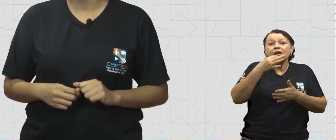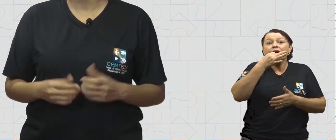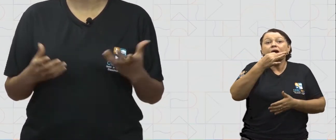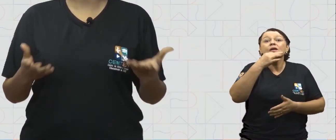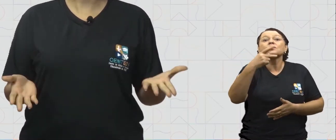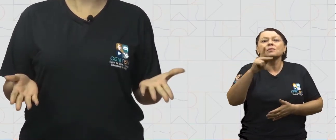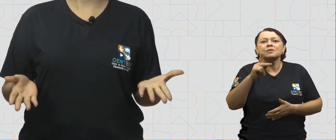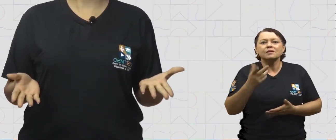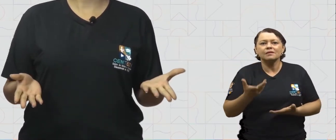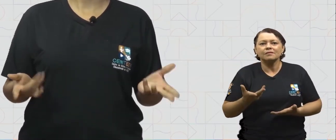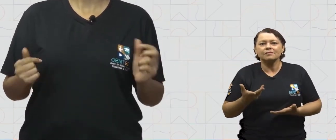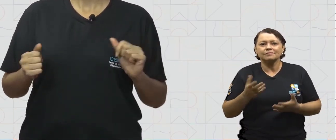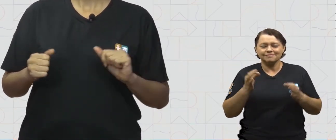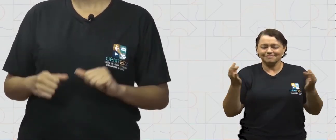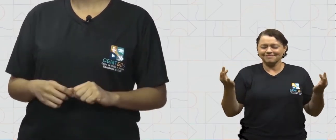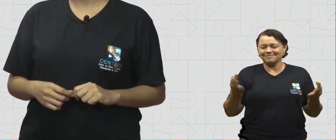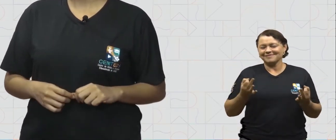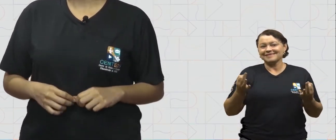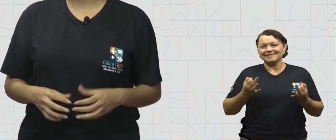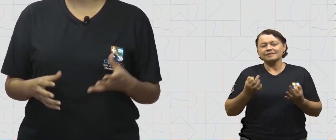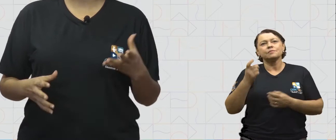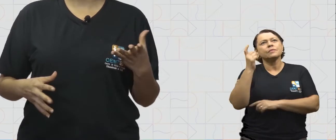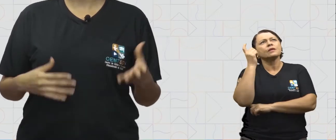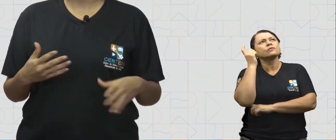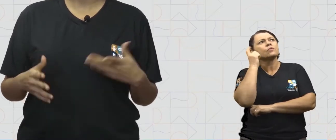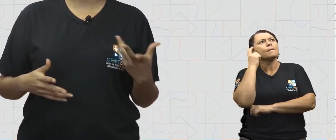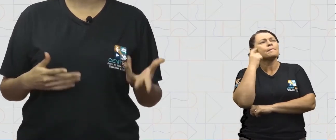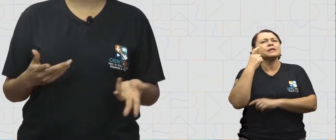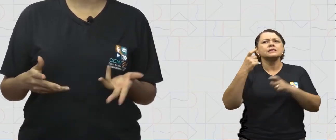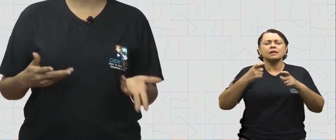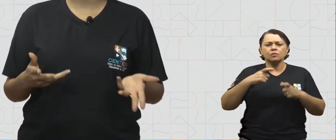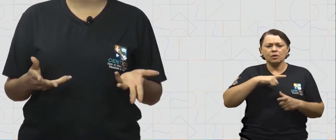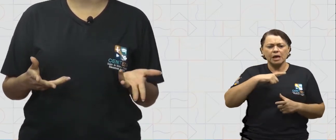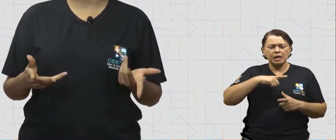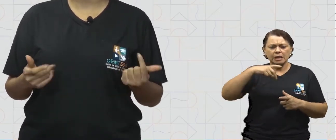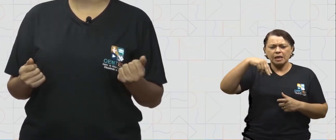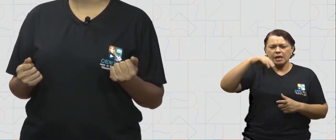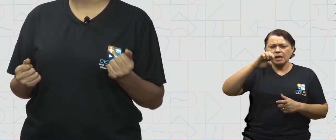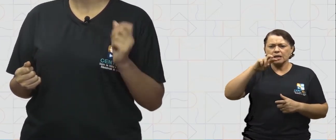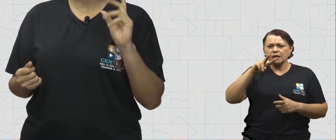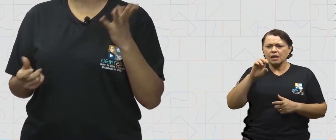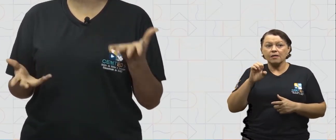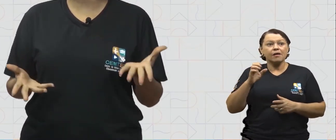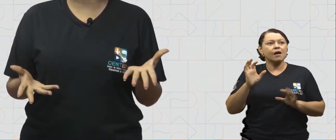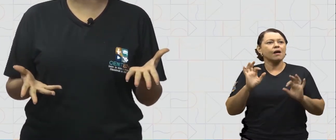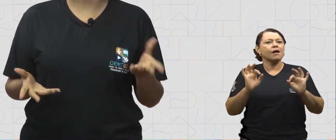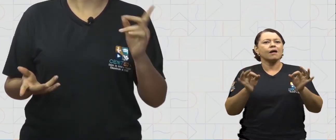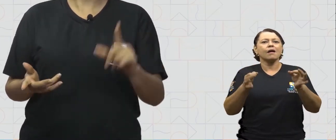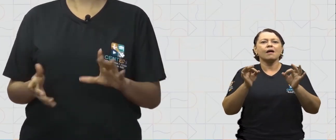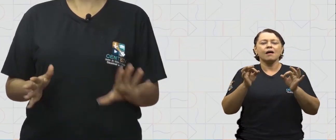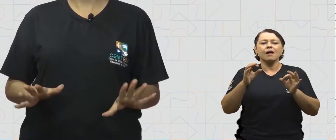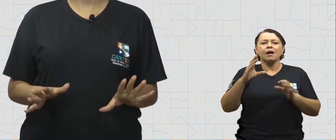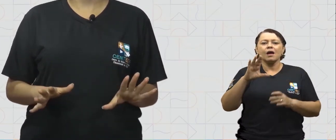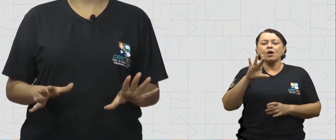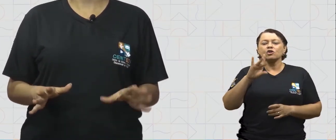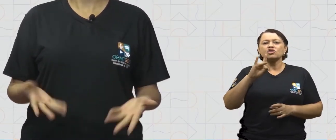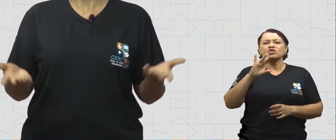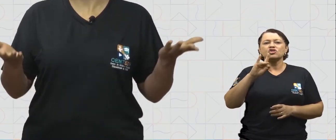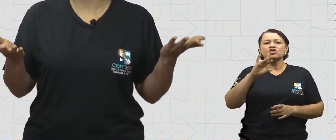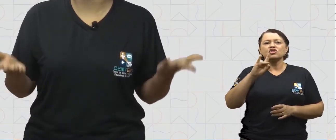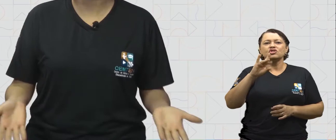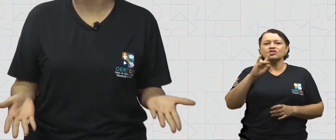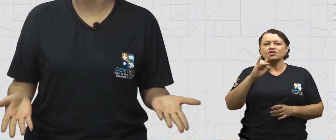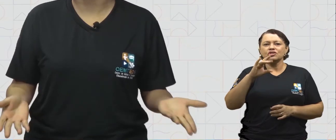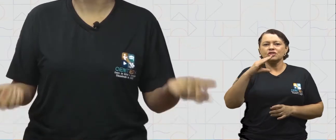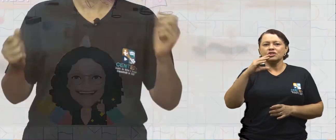acha? Perfeito! Deixe-me pensar em um lugar que tenha neve. Sim! Pode ser o Chile?